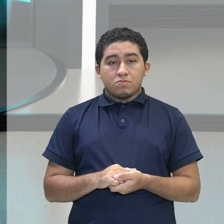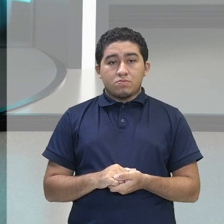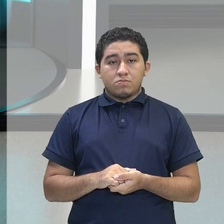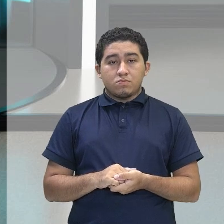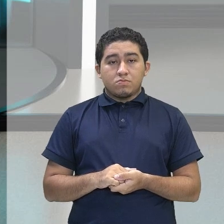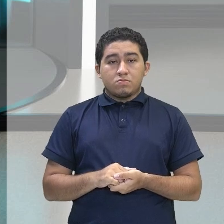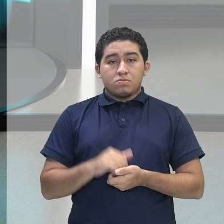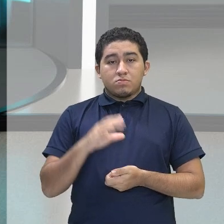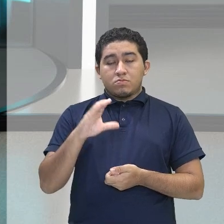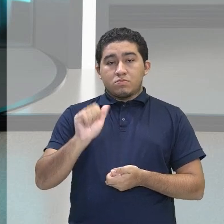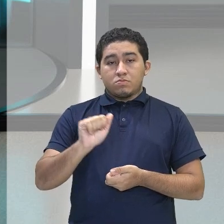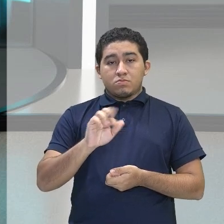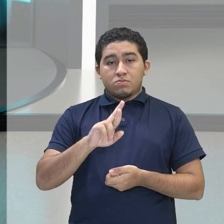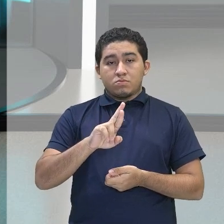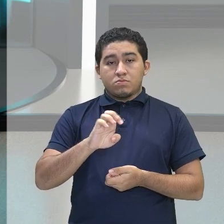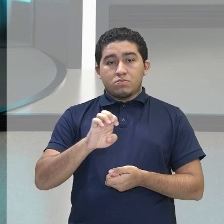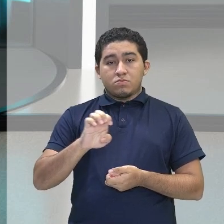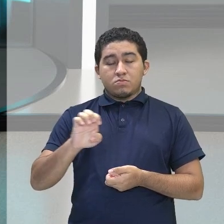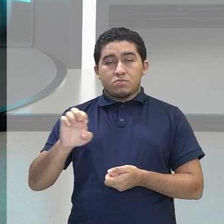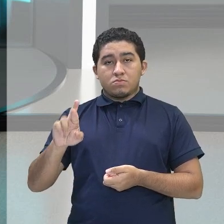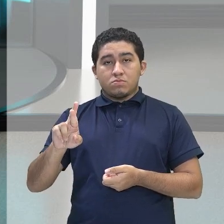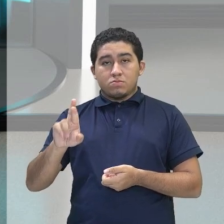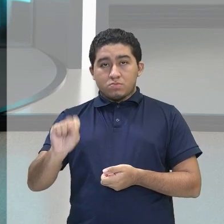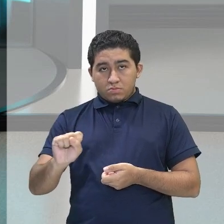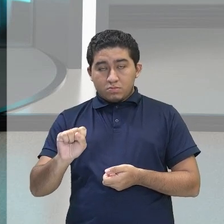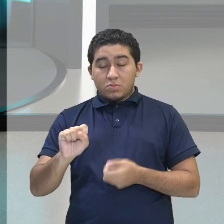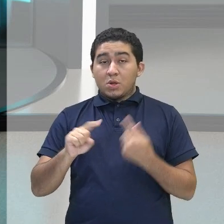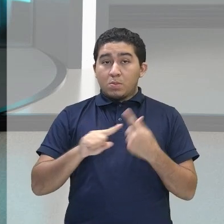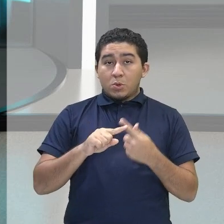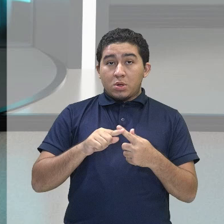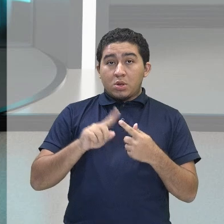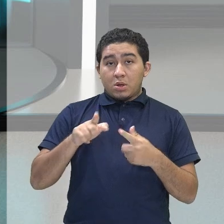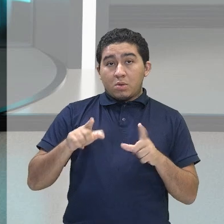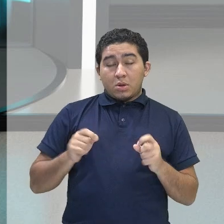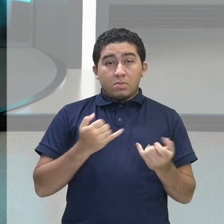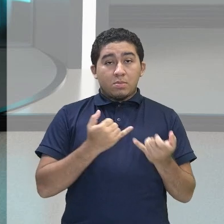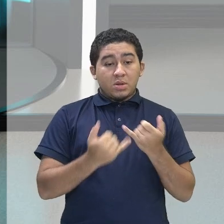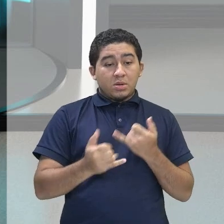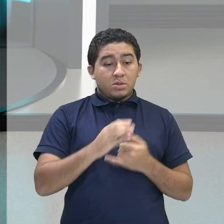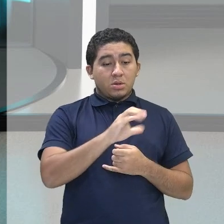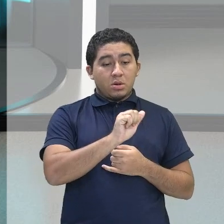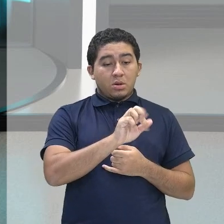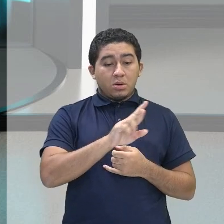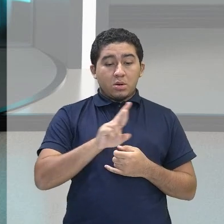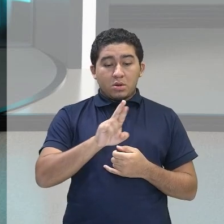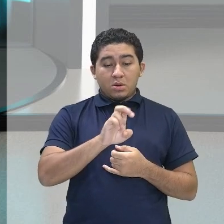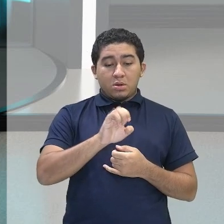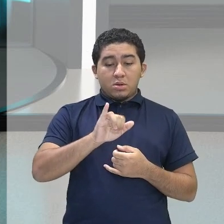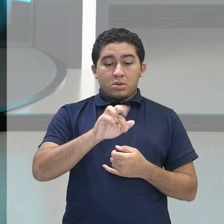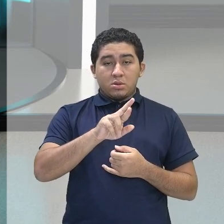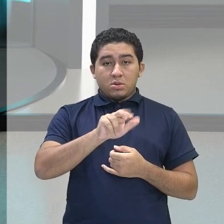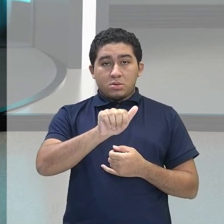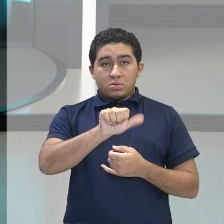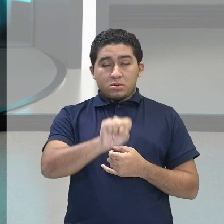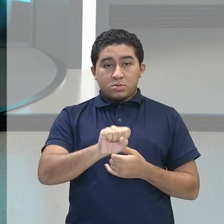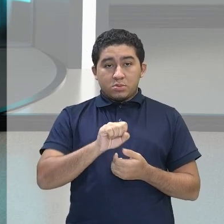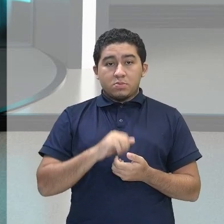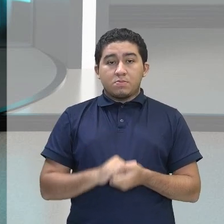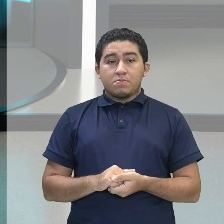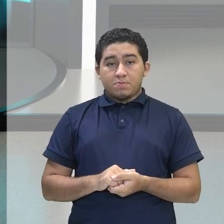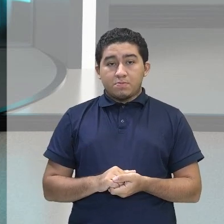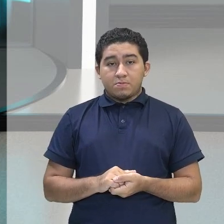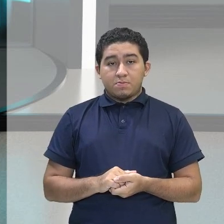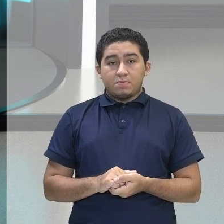Careers, por que eu considero careers cognata? Carreiras, ok? Careers, certo?